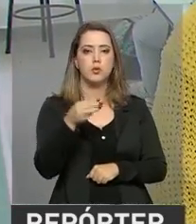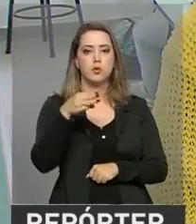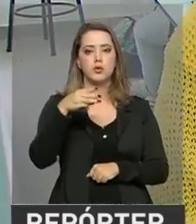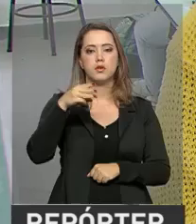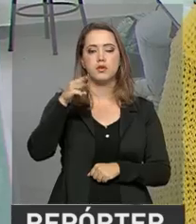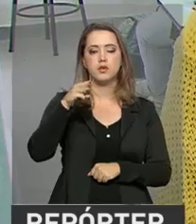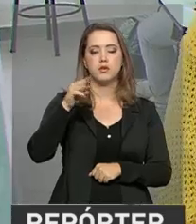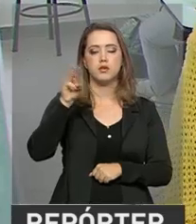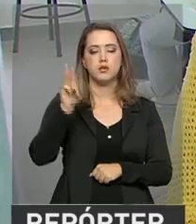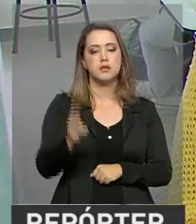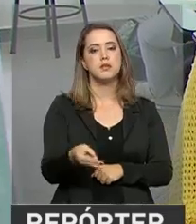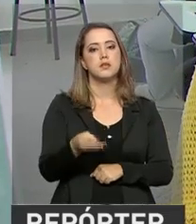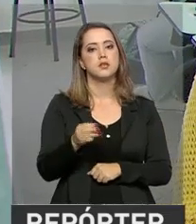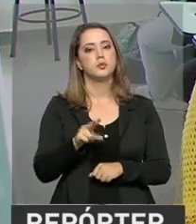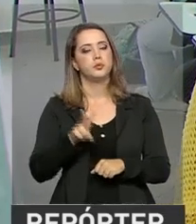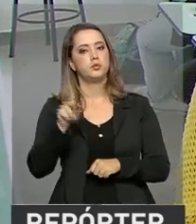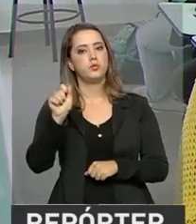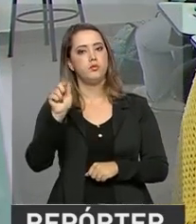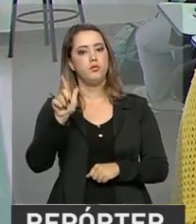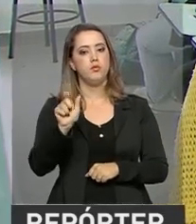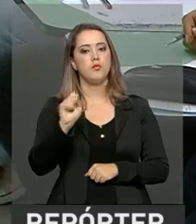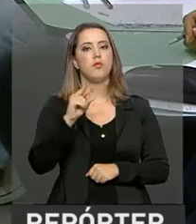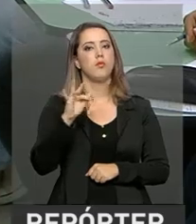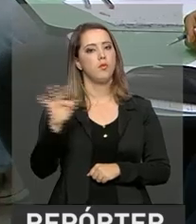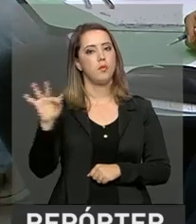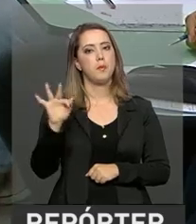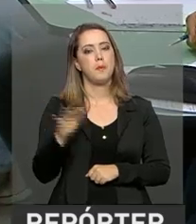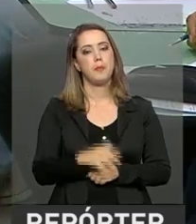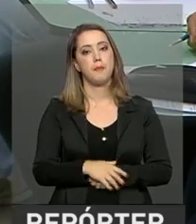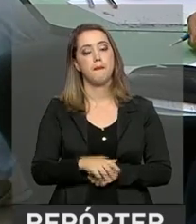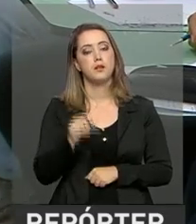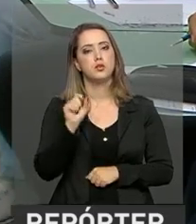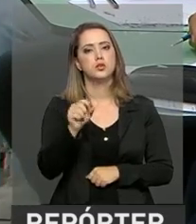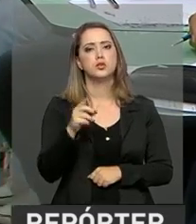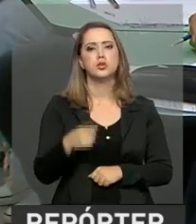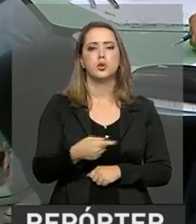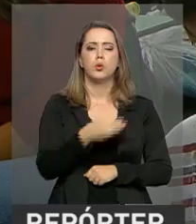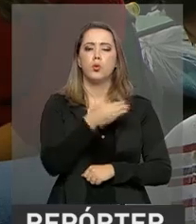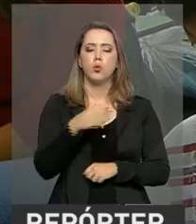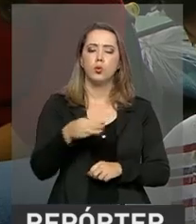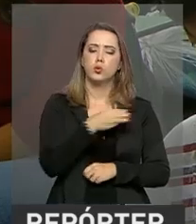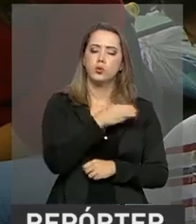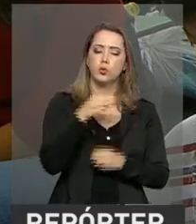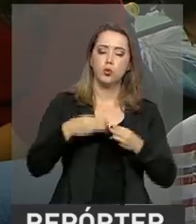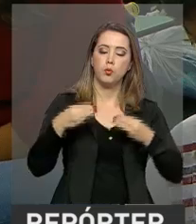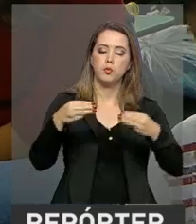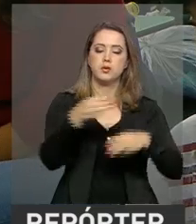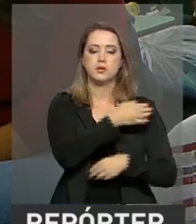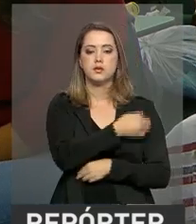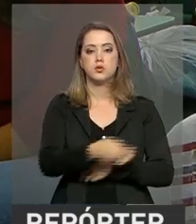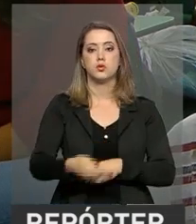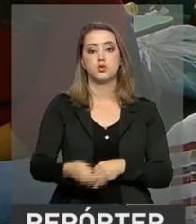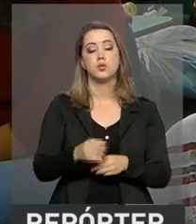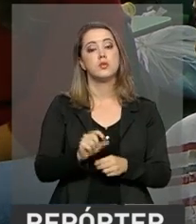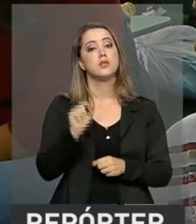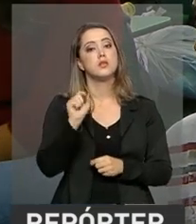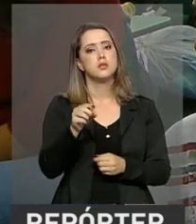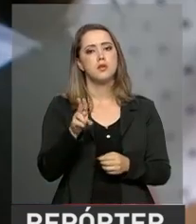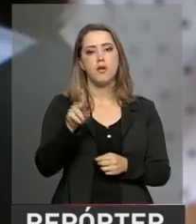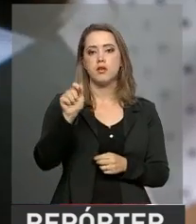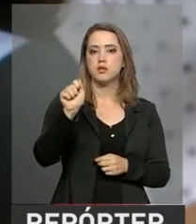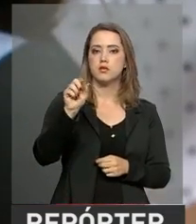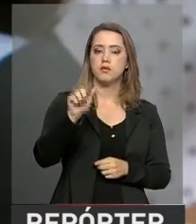65 instituições públicas de ensino superior. De acordo com o Ministério da Educação, o número de vagas dessa nova edição do